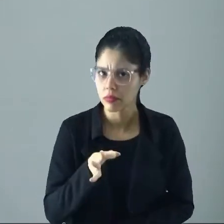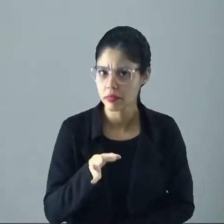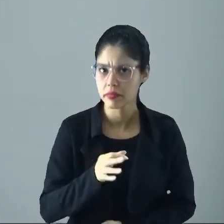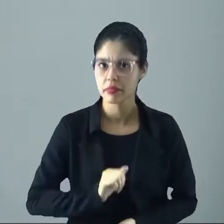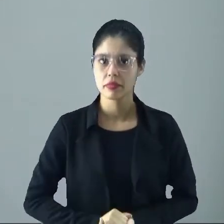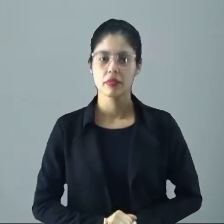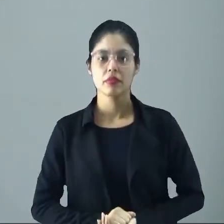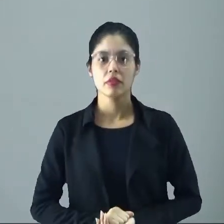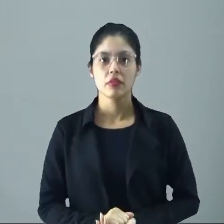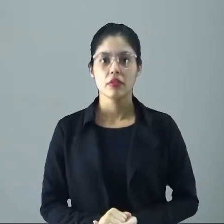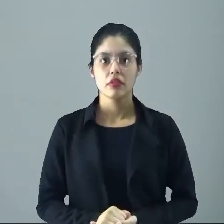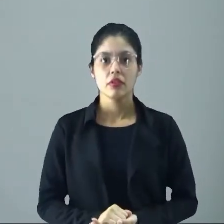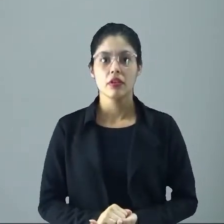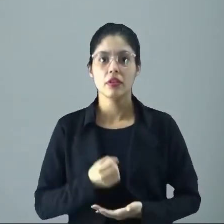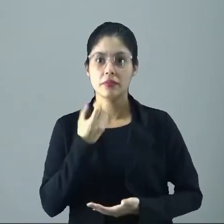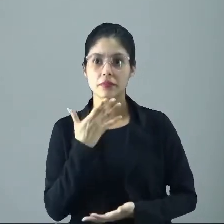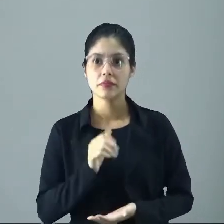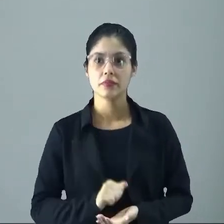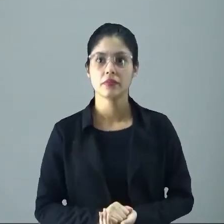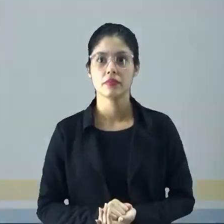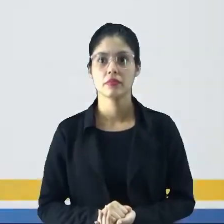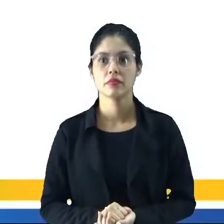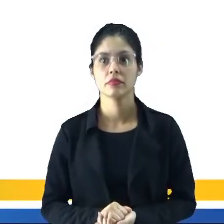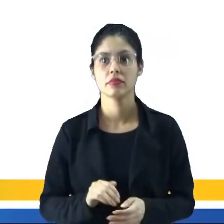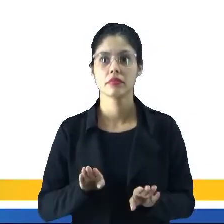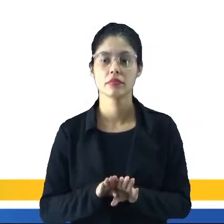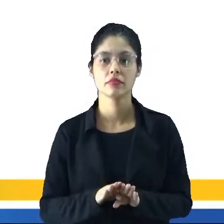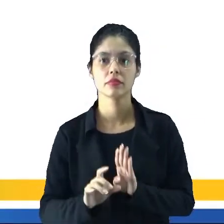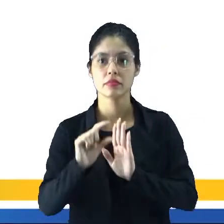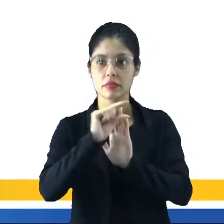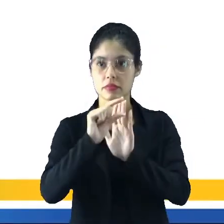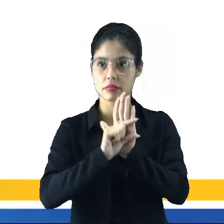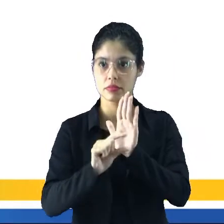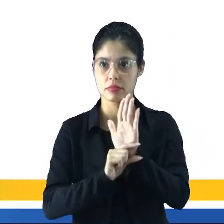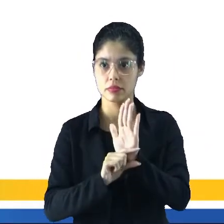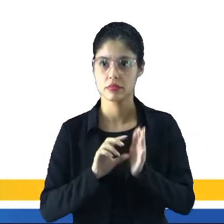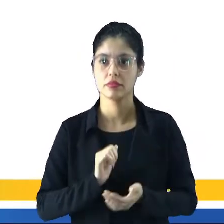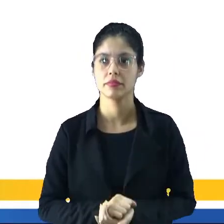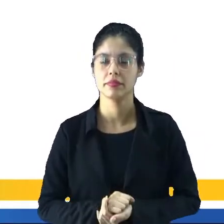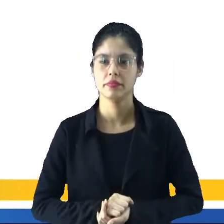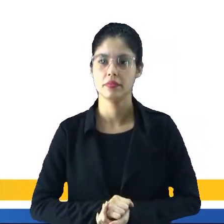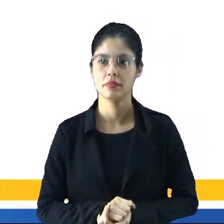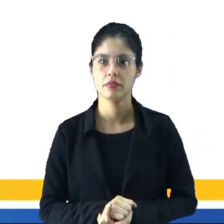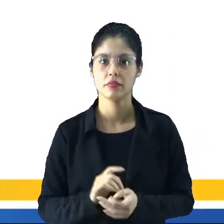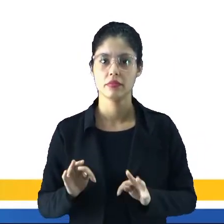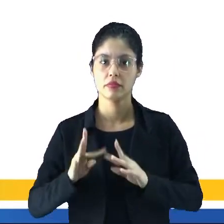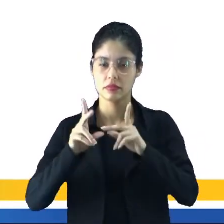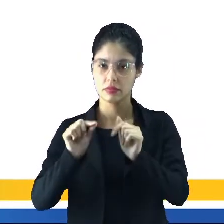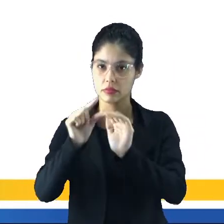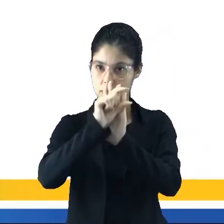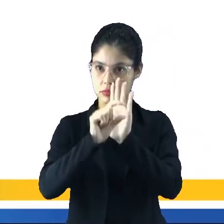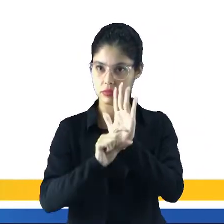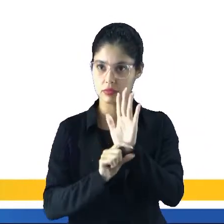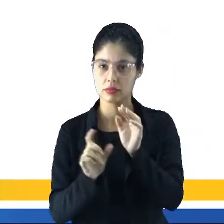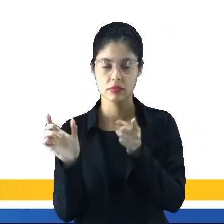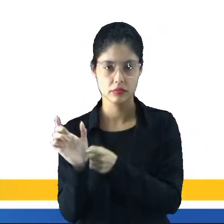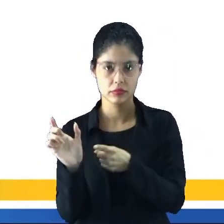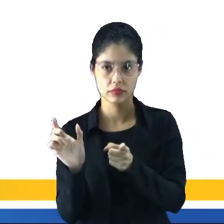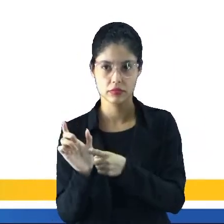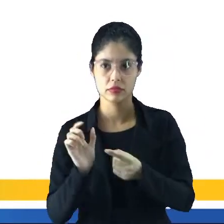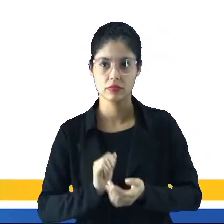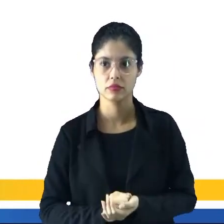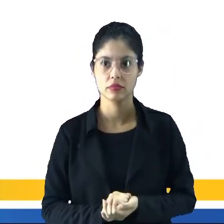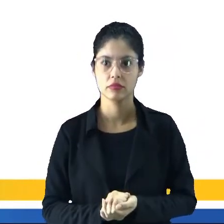temos? Bom, e quanto a essas palavras aqui? Todas elas são